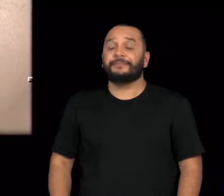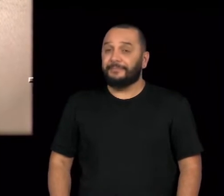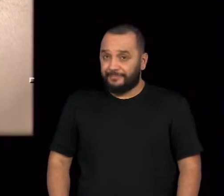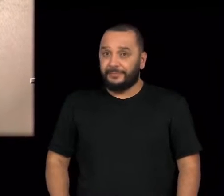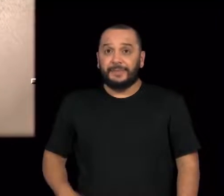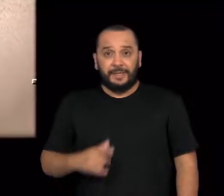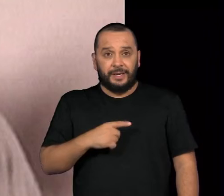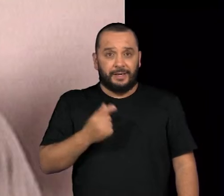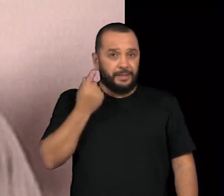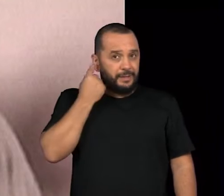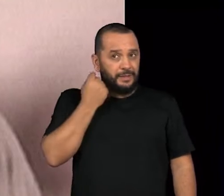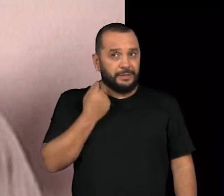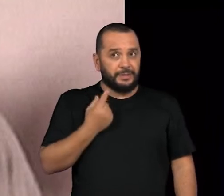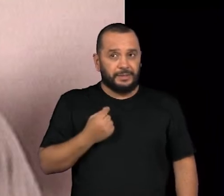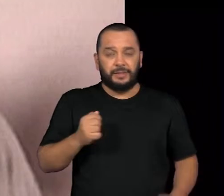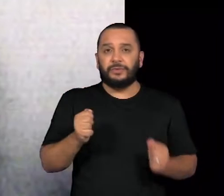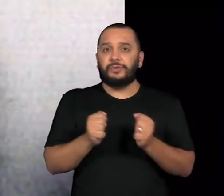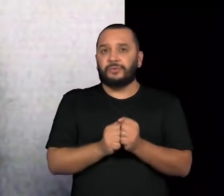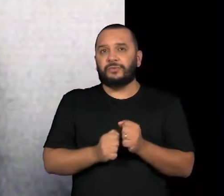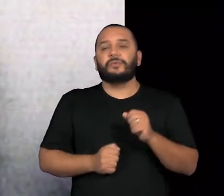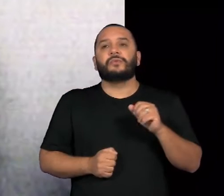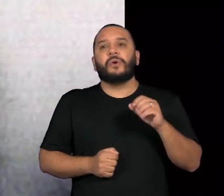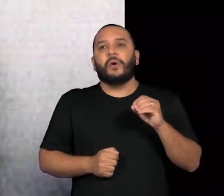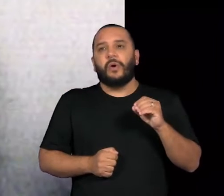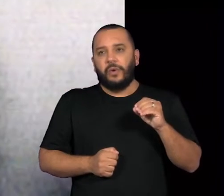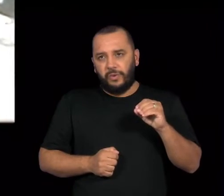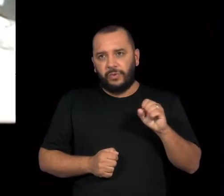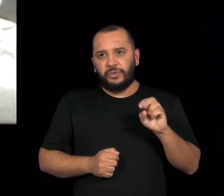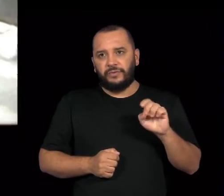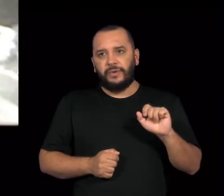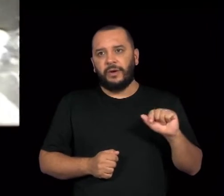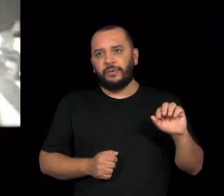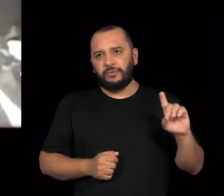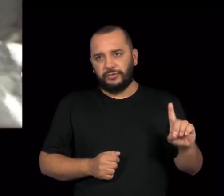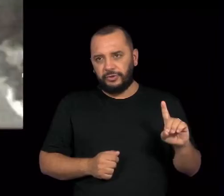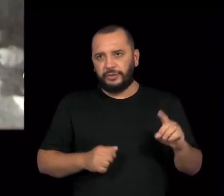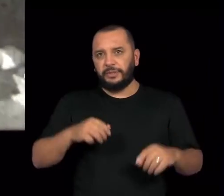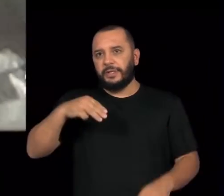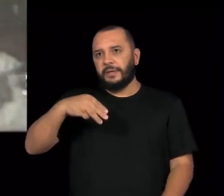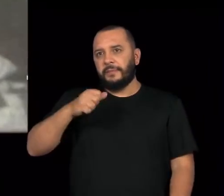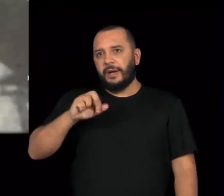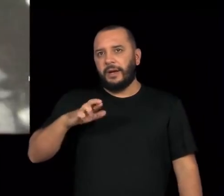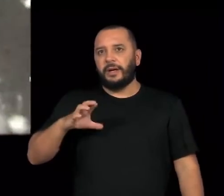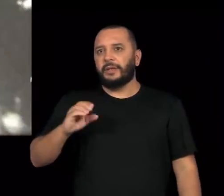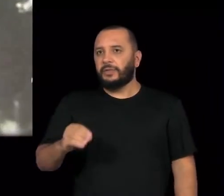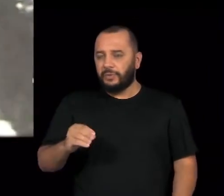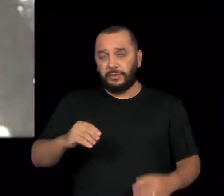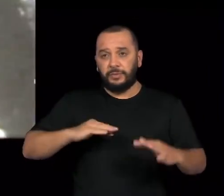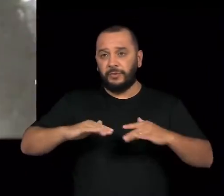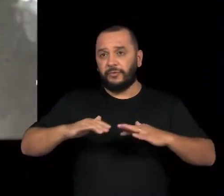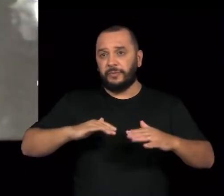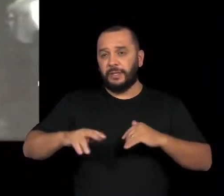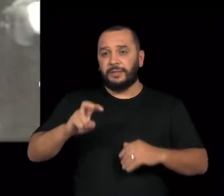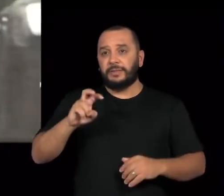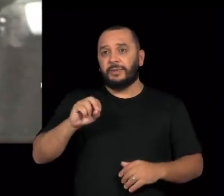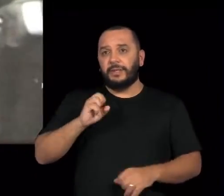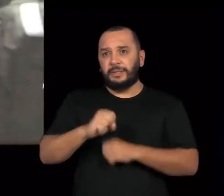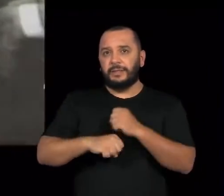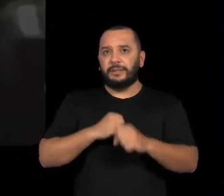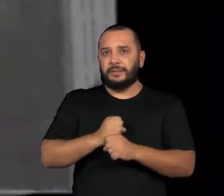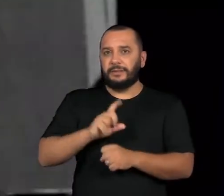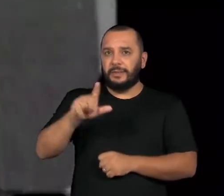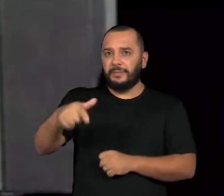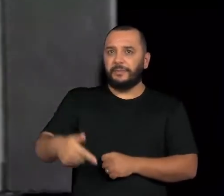Liderado por ela, Oswald de Andrade e Mário de Andrade, esse movimento, quase 50 anos depois, seria inspiração